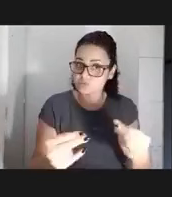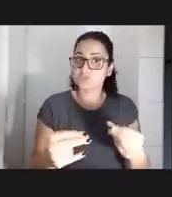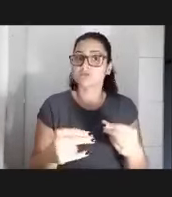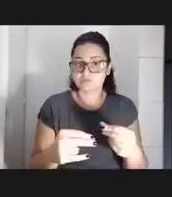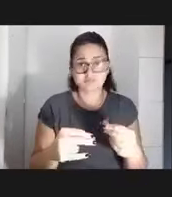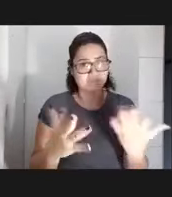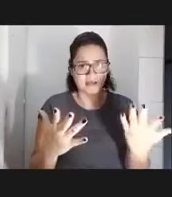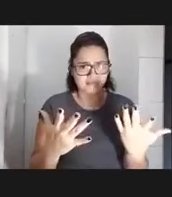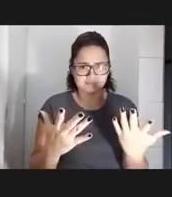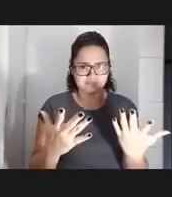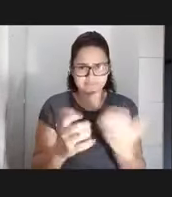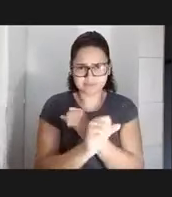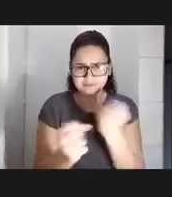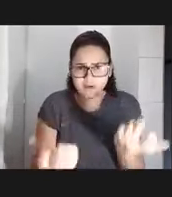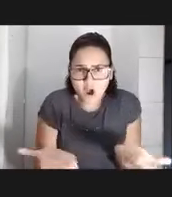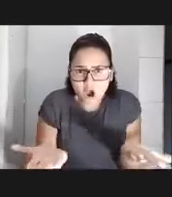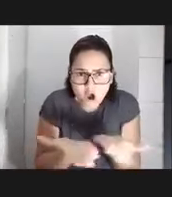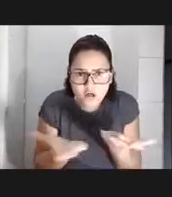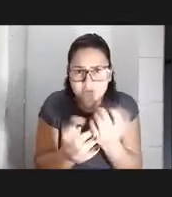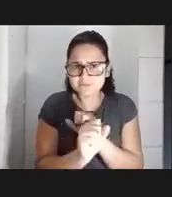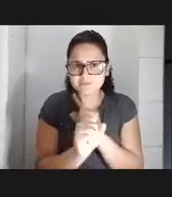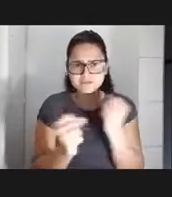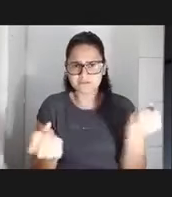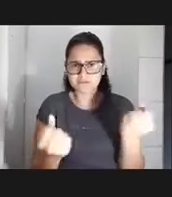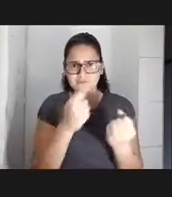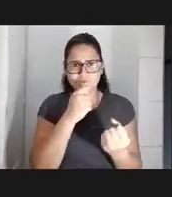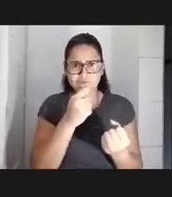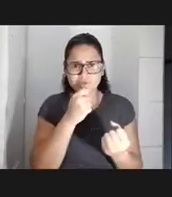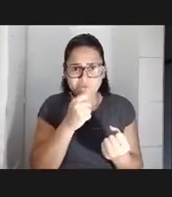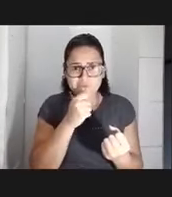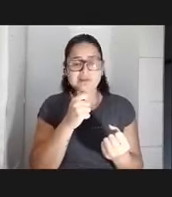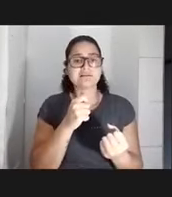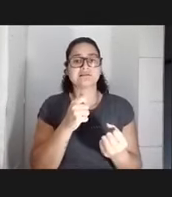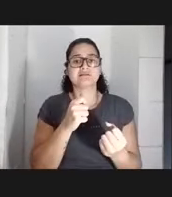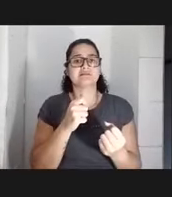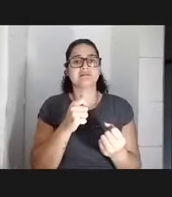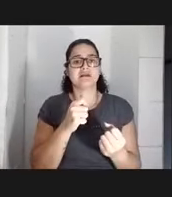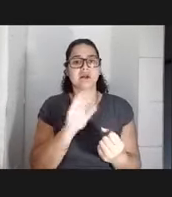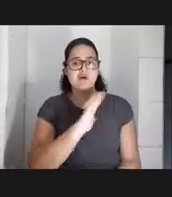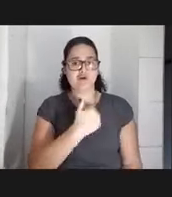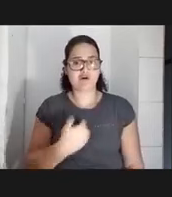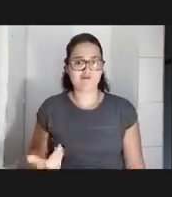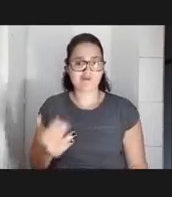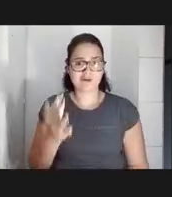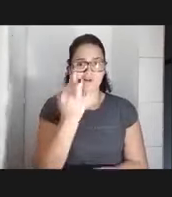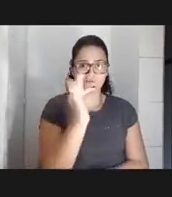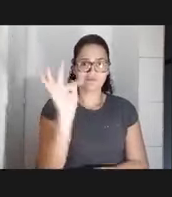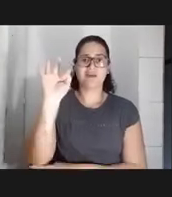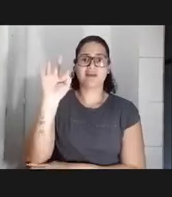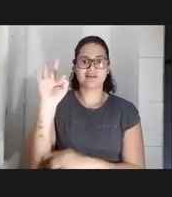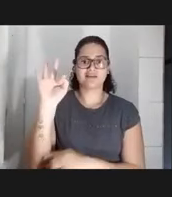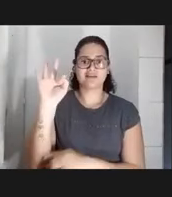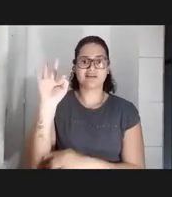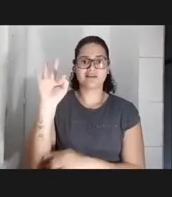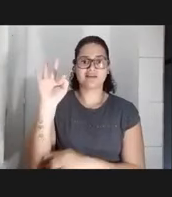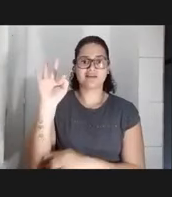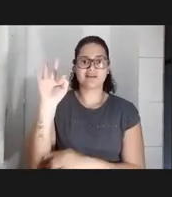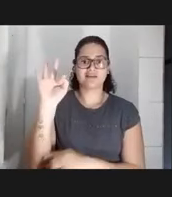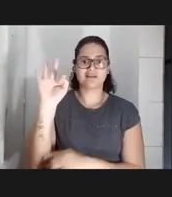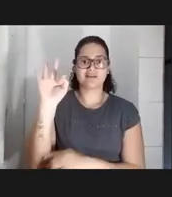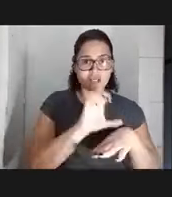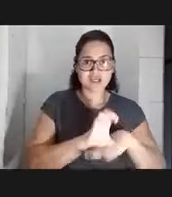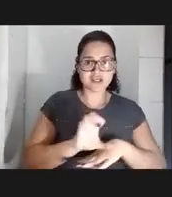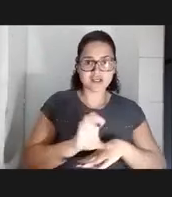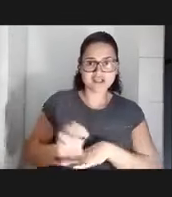porque não há uma coordenação central no governo federal, né, que junte com os estados, que junte com